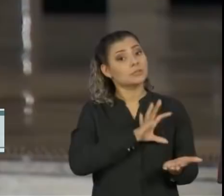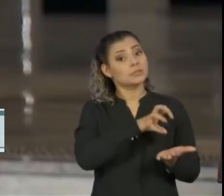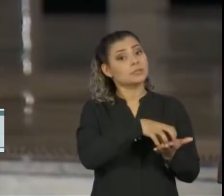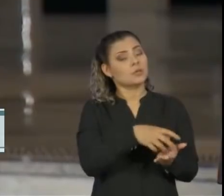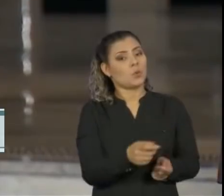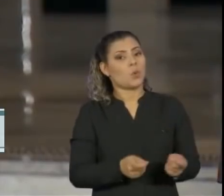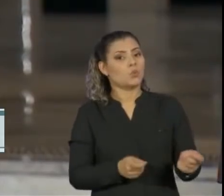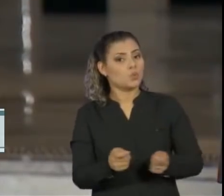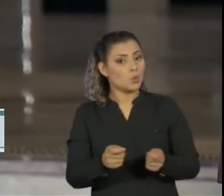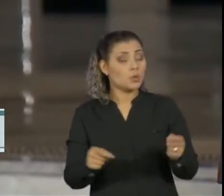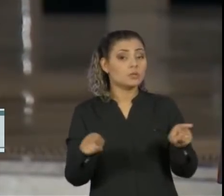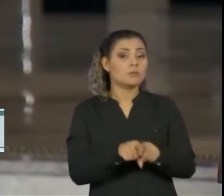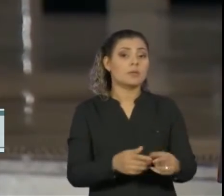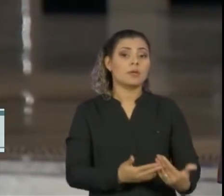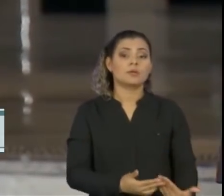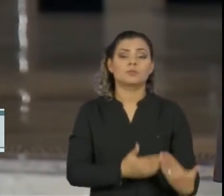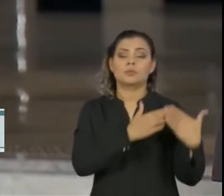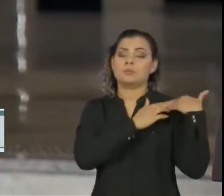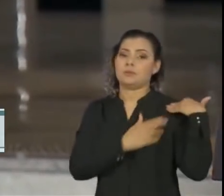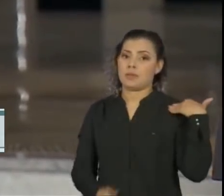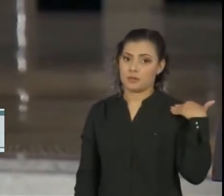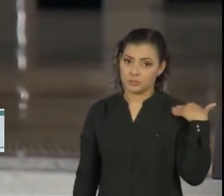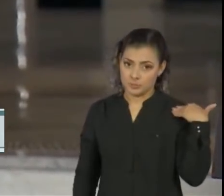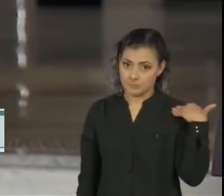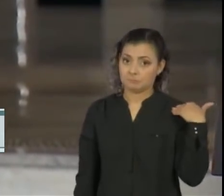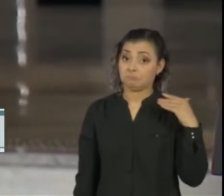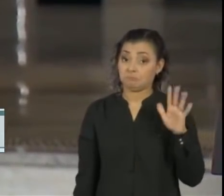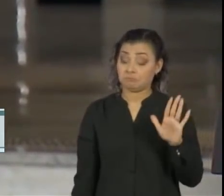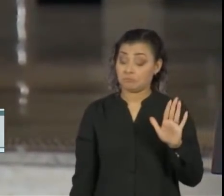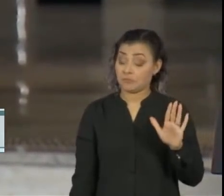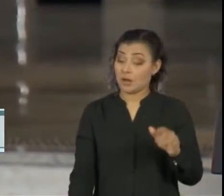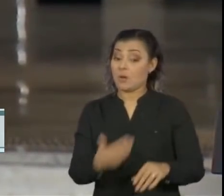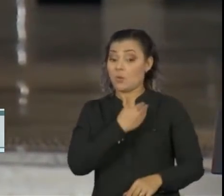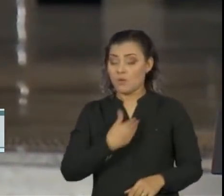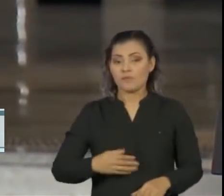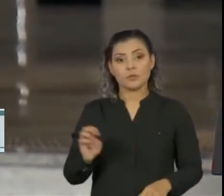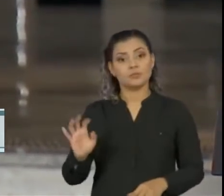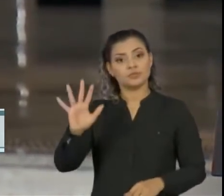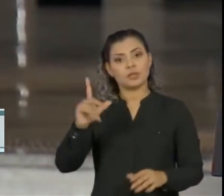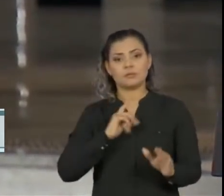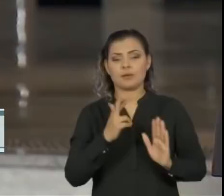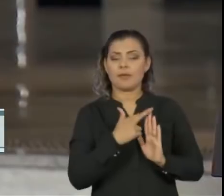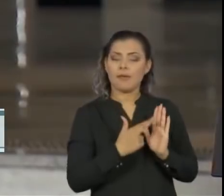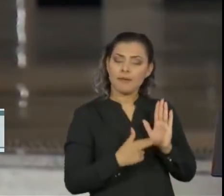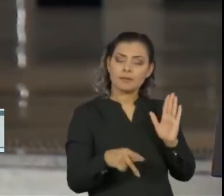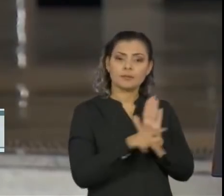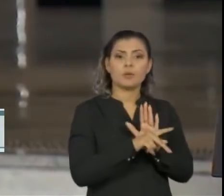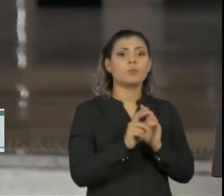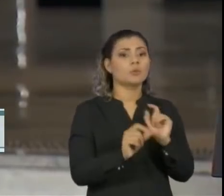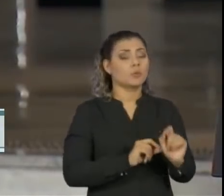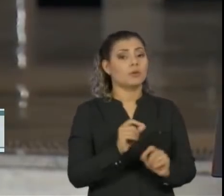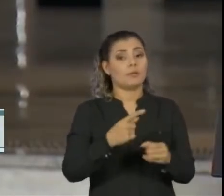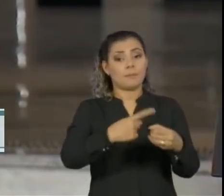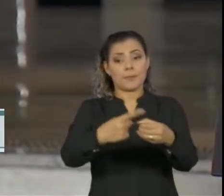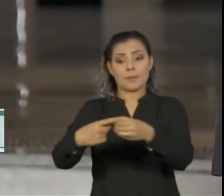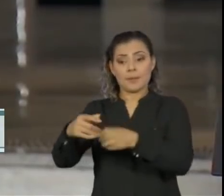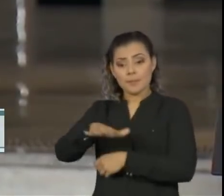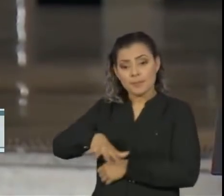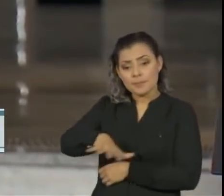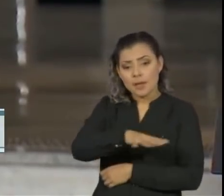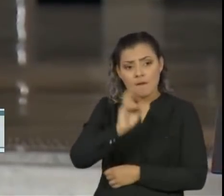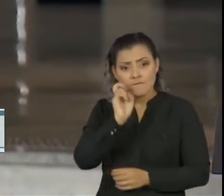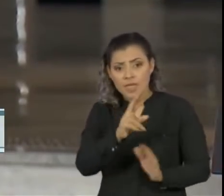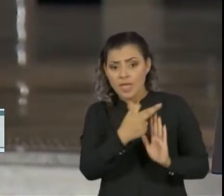contingência e a responsabilidade para isso. Portanto, o governo do Estado delimita esse risco que existe na região, estabelece